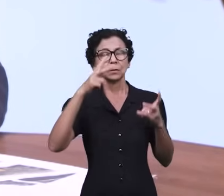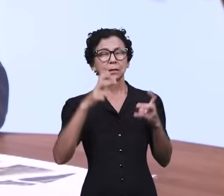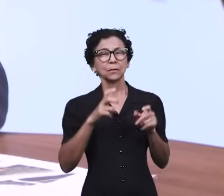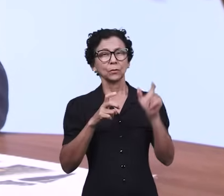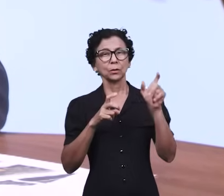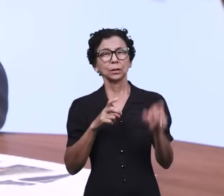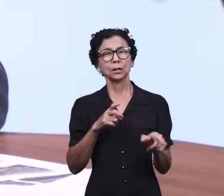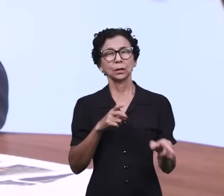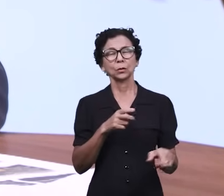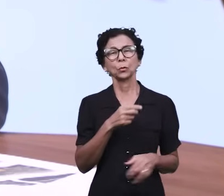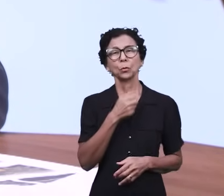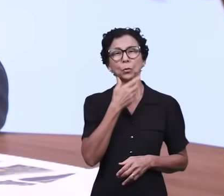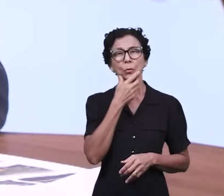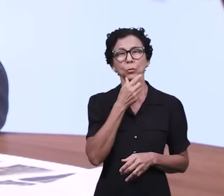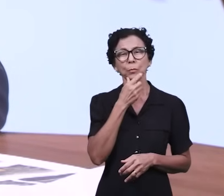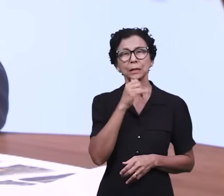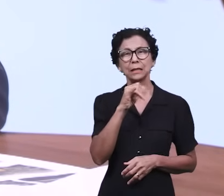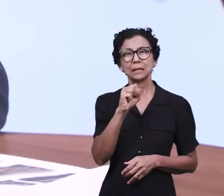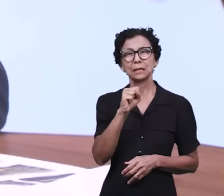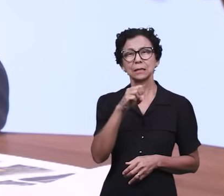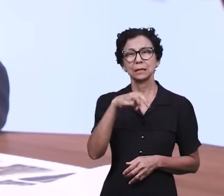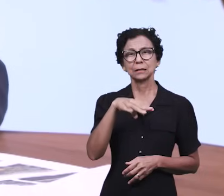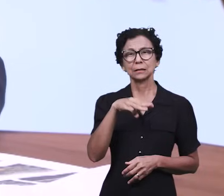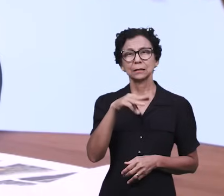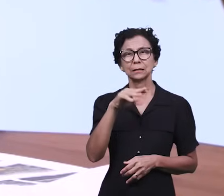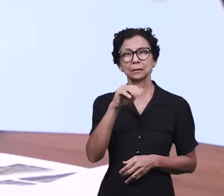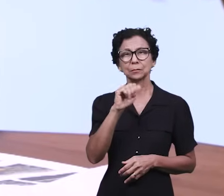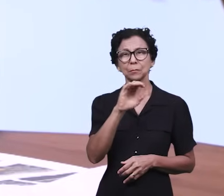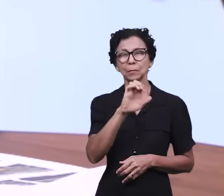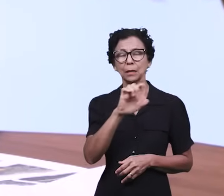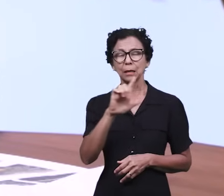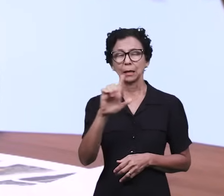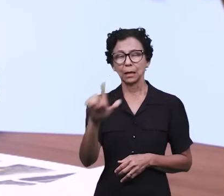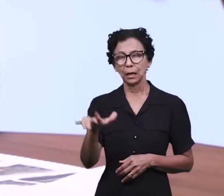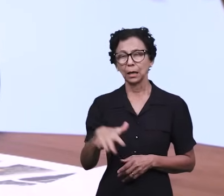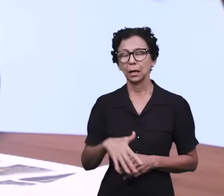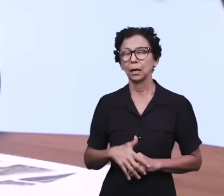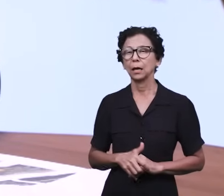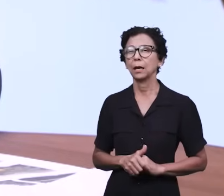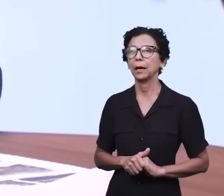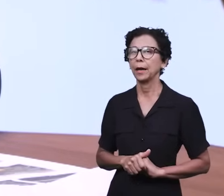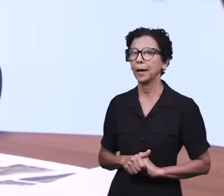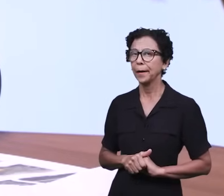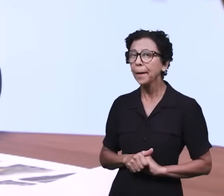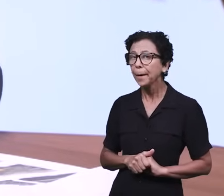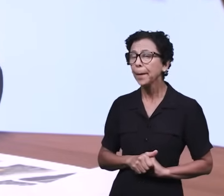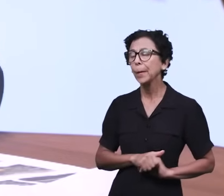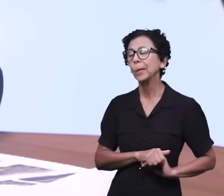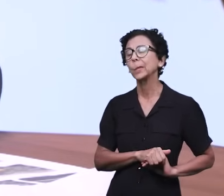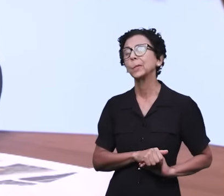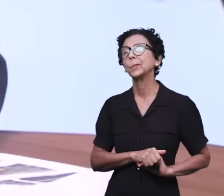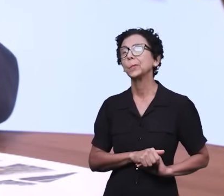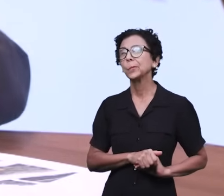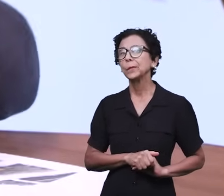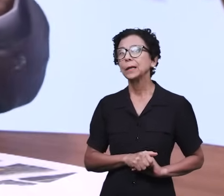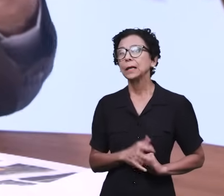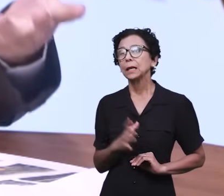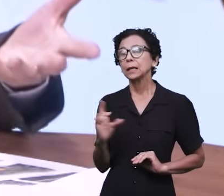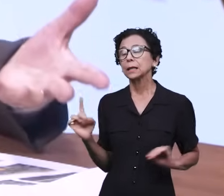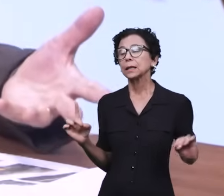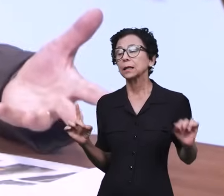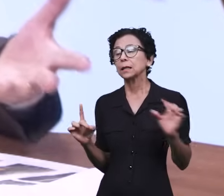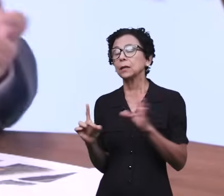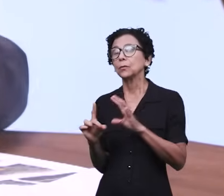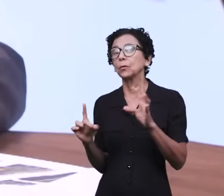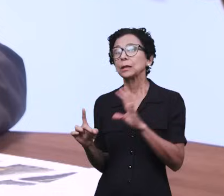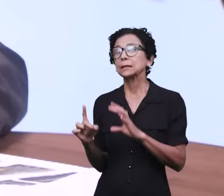Isaque. Isso significa, esse zombar, é que ele aplicava os seus costumes que não eram